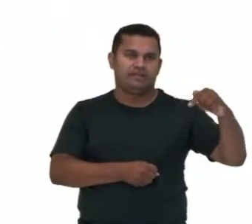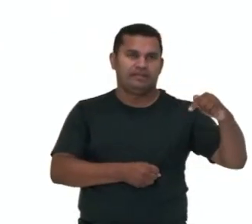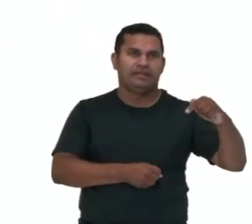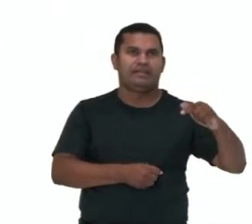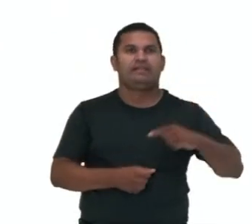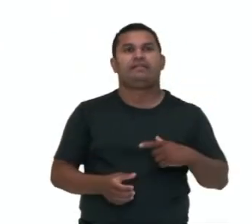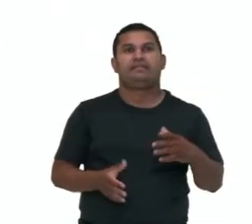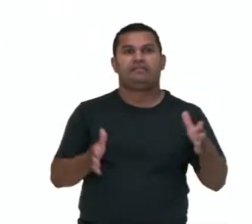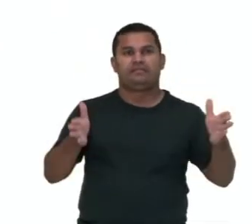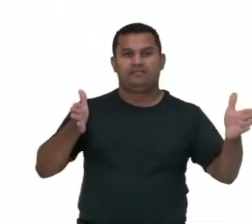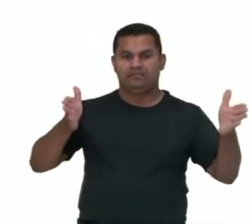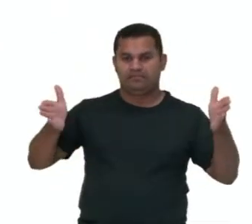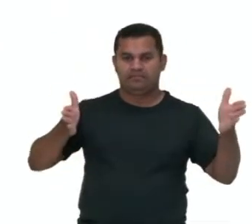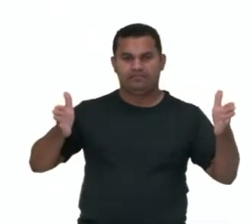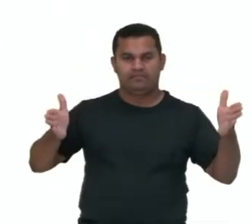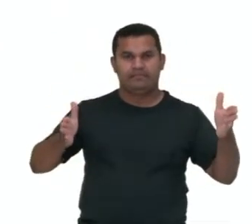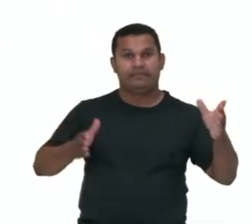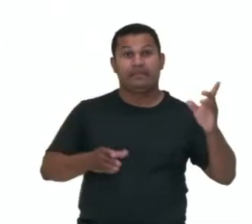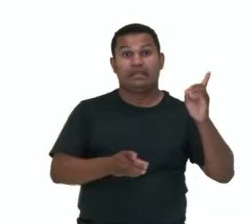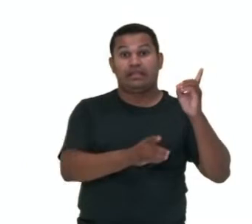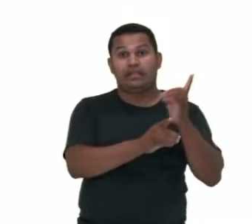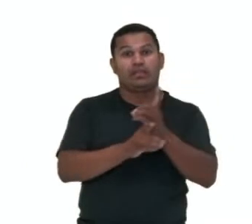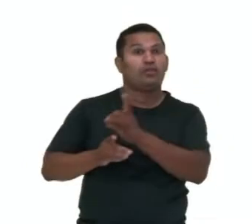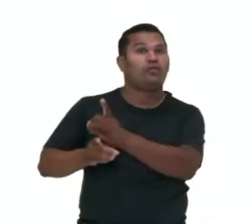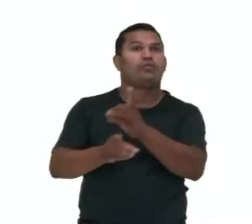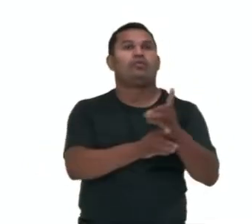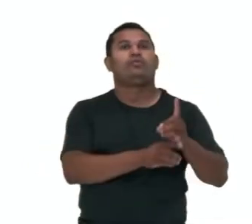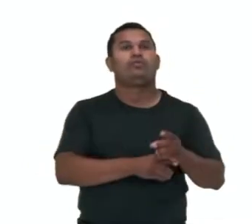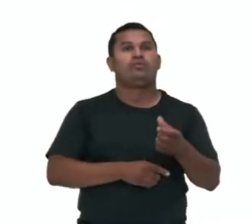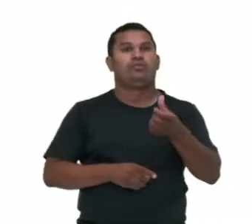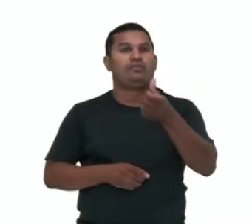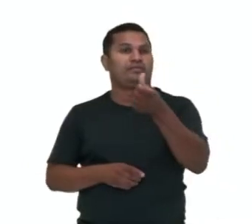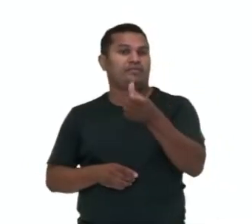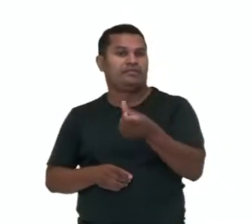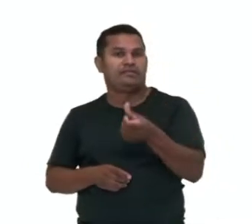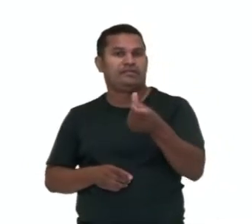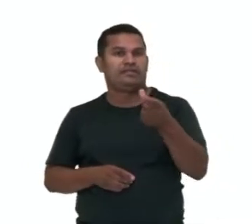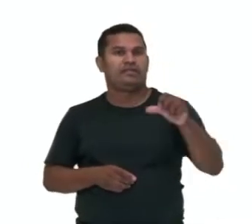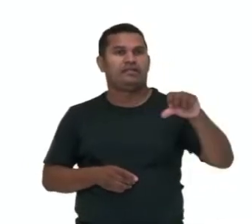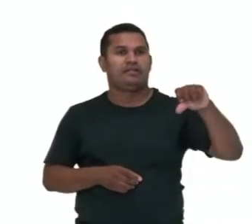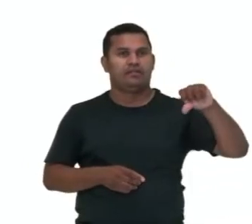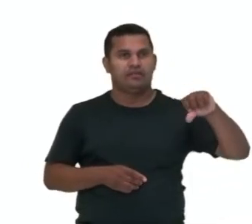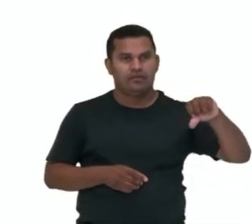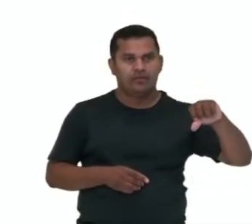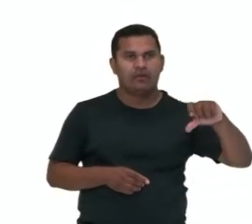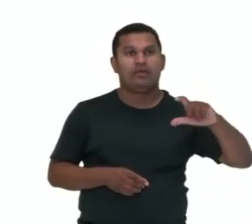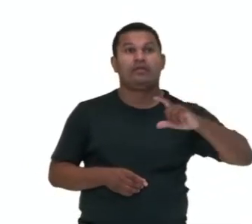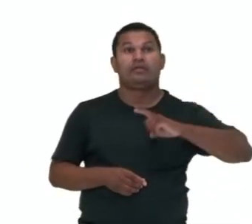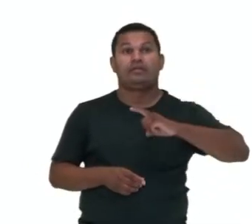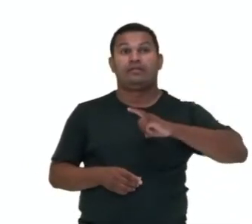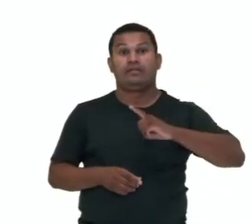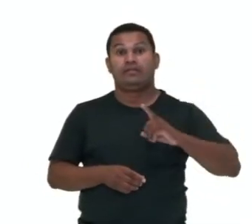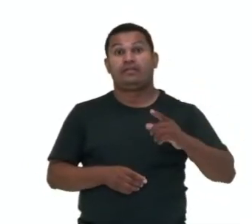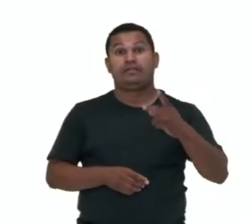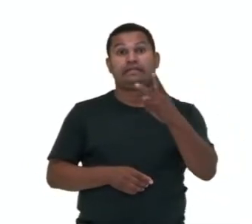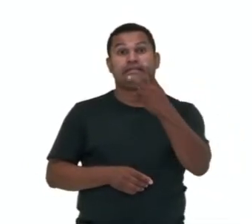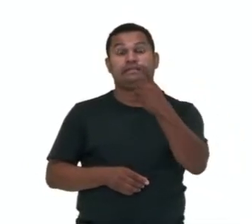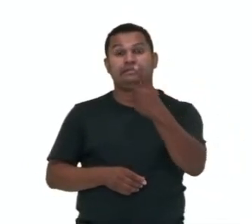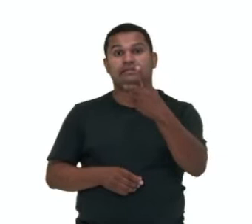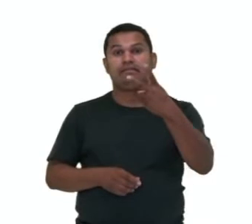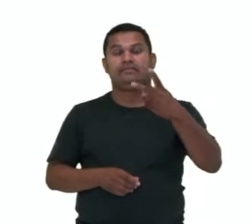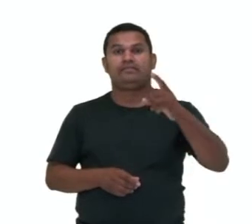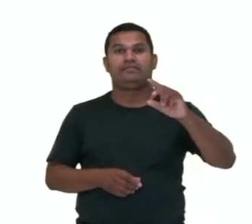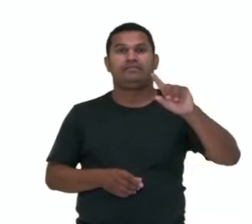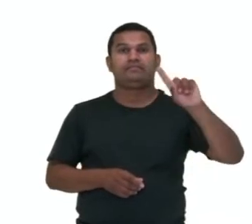669 reservas da biosfera em 120 países. E nesse levantamento, então, feito ali pela